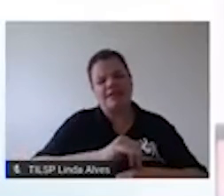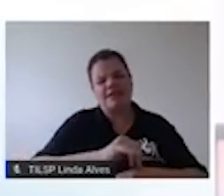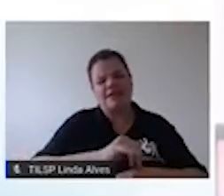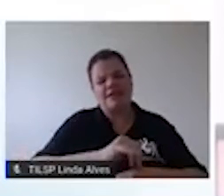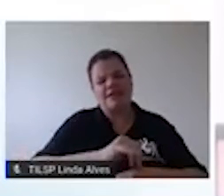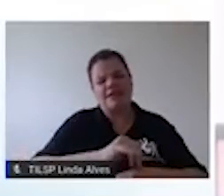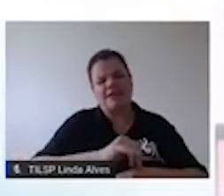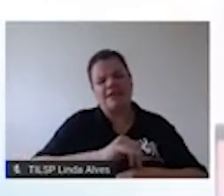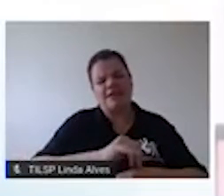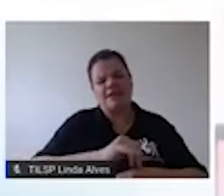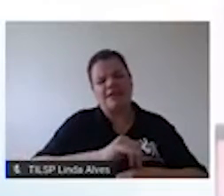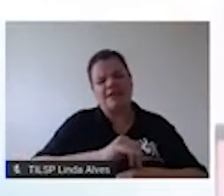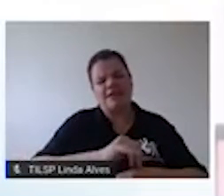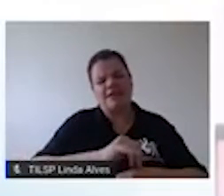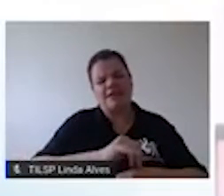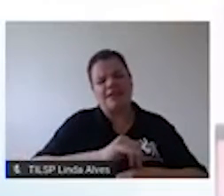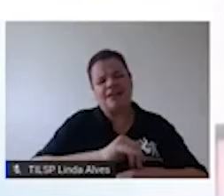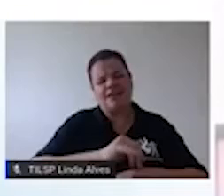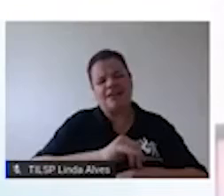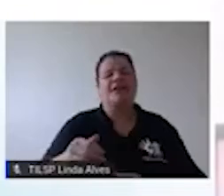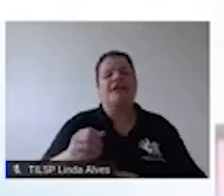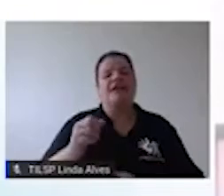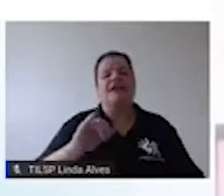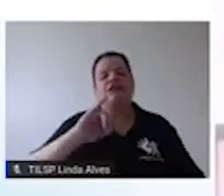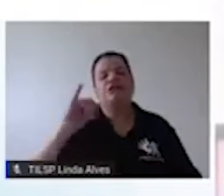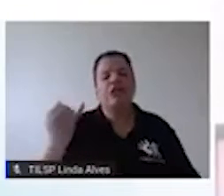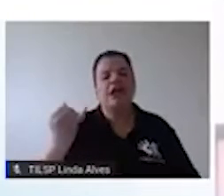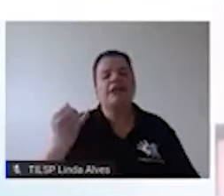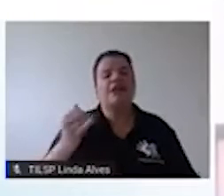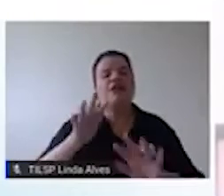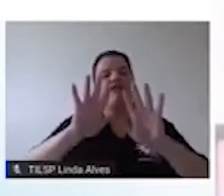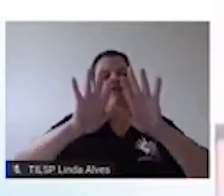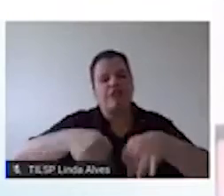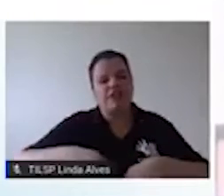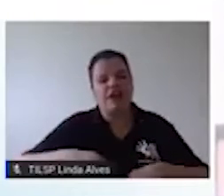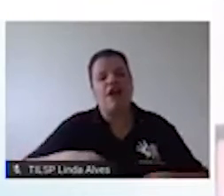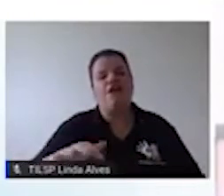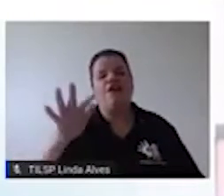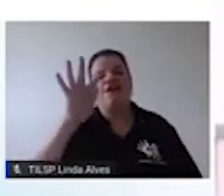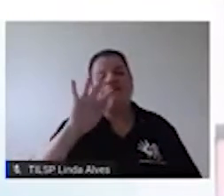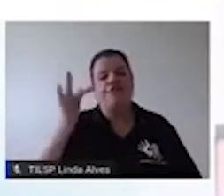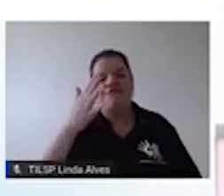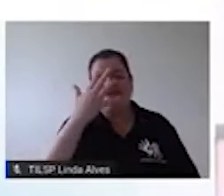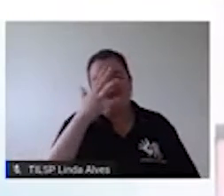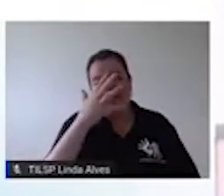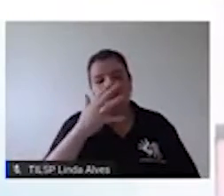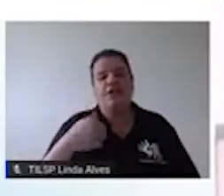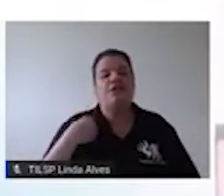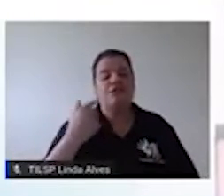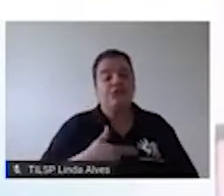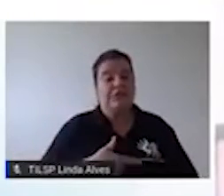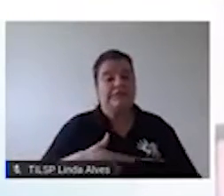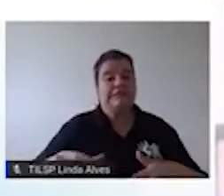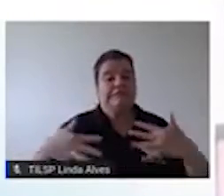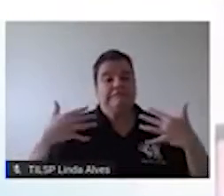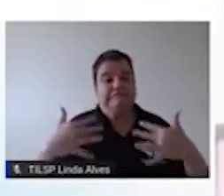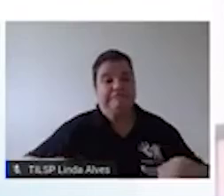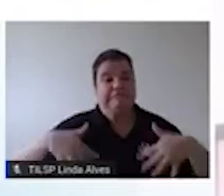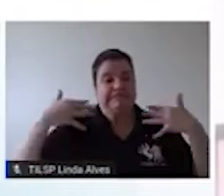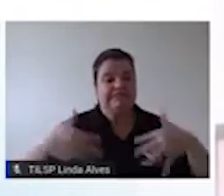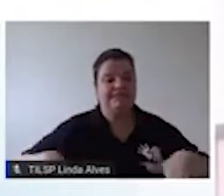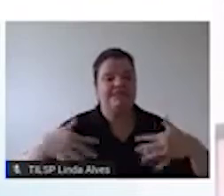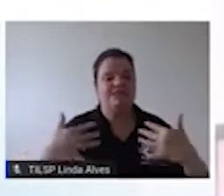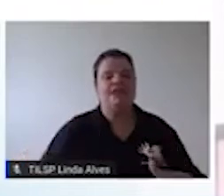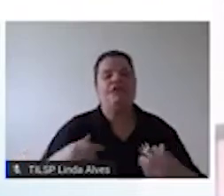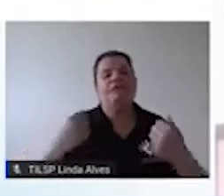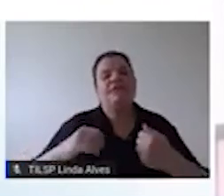engatado para final de janeiro, início de fevereiro, porque a gente vai estar no meio do Redemoinho, e precisamos